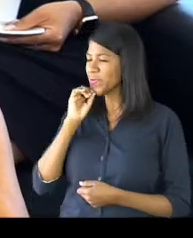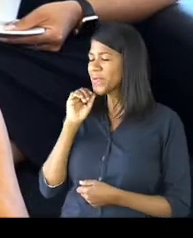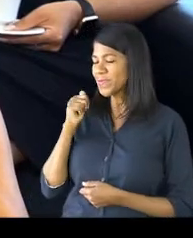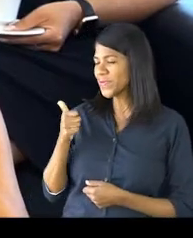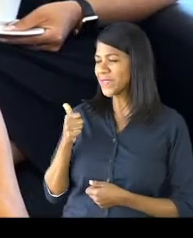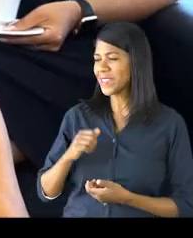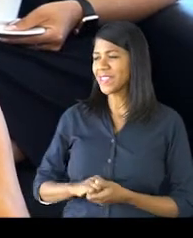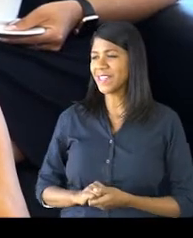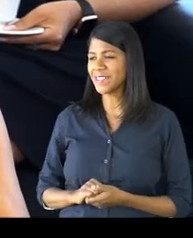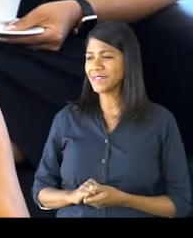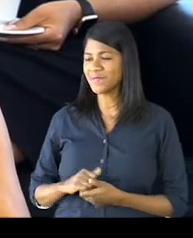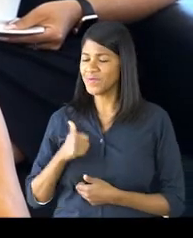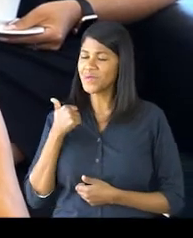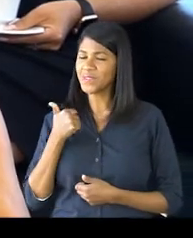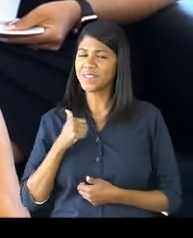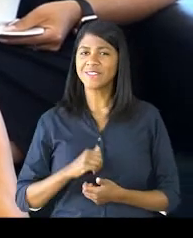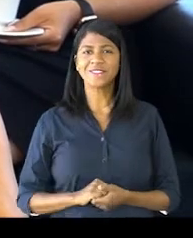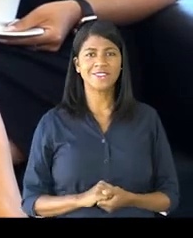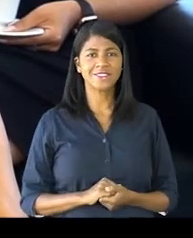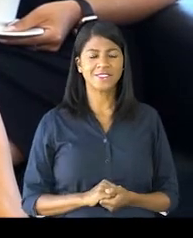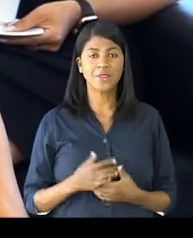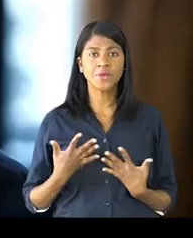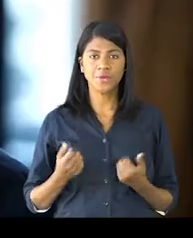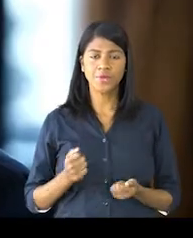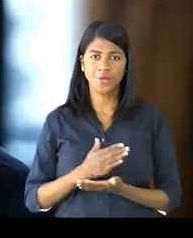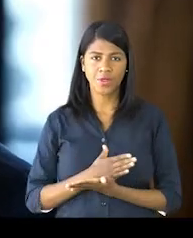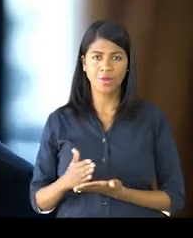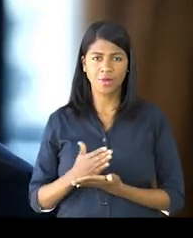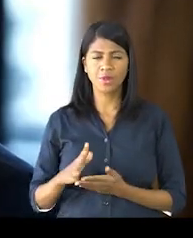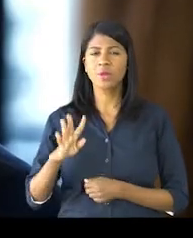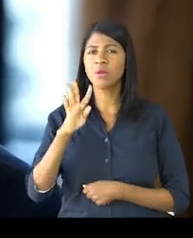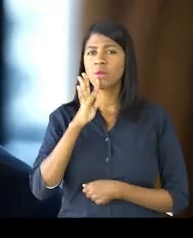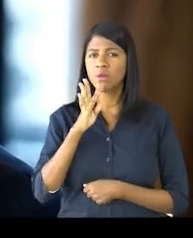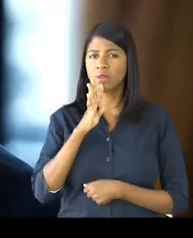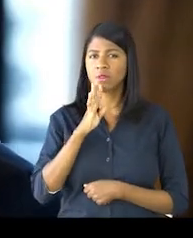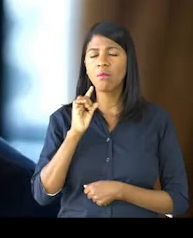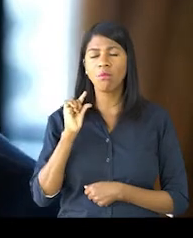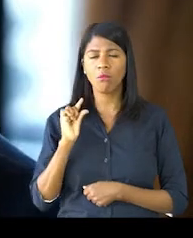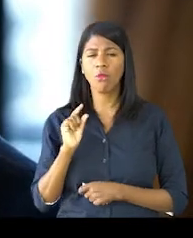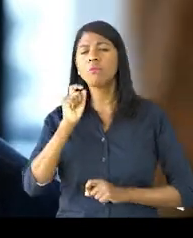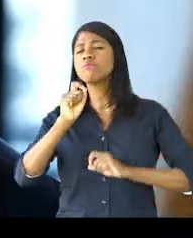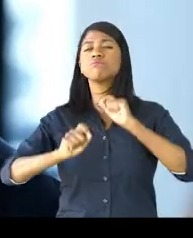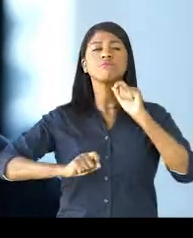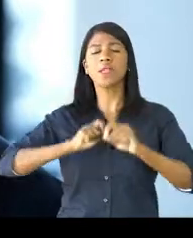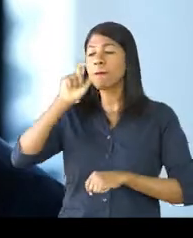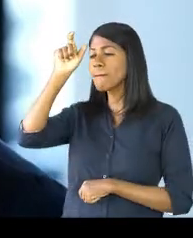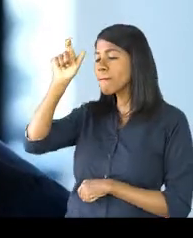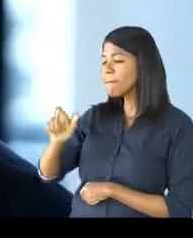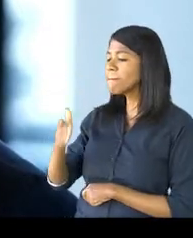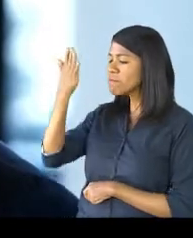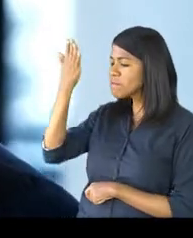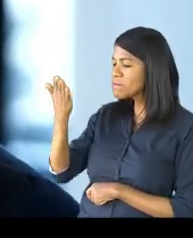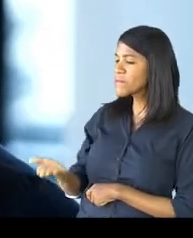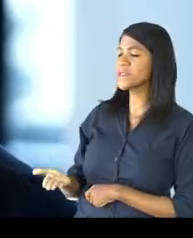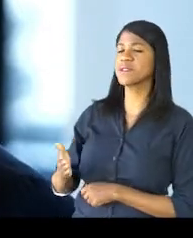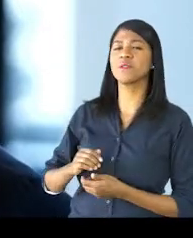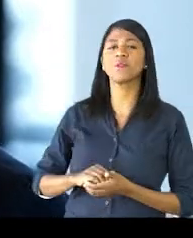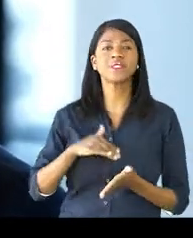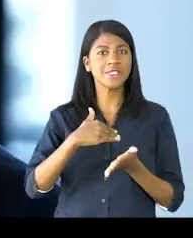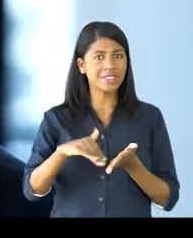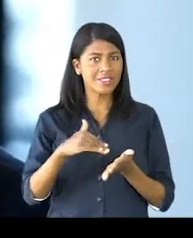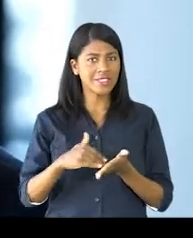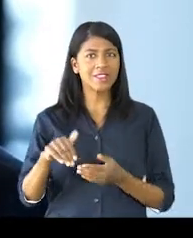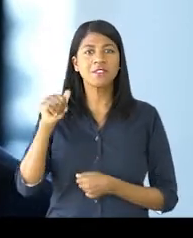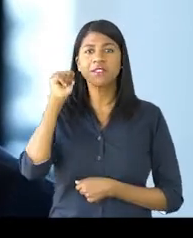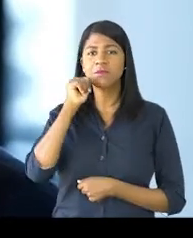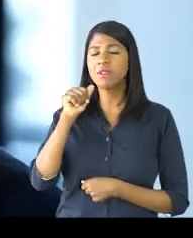Tatiana, tudo bem? Tudo bem, você? Tudo legal. Vamos começar conhecendo um pouquinho quem é você. Quem é a Tatiana?